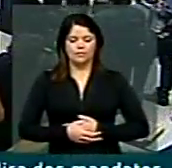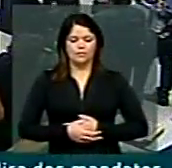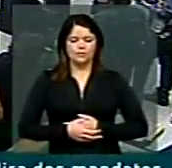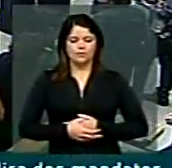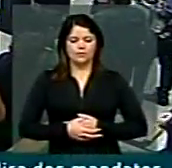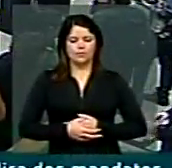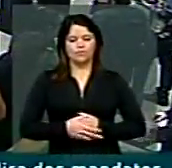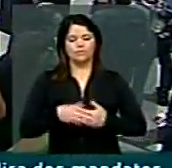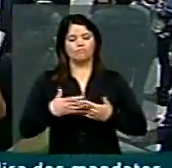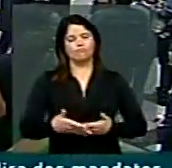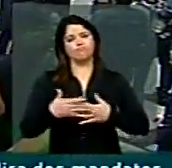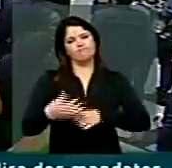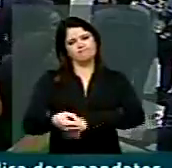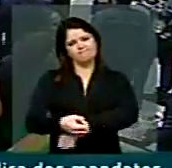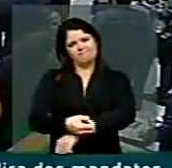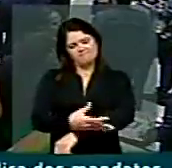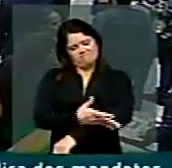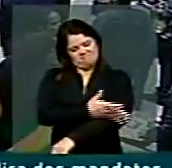É com grande emoção